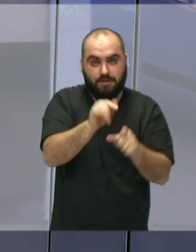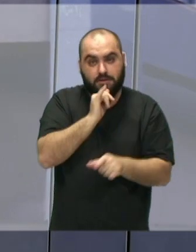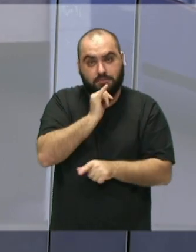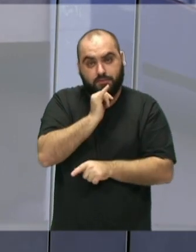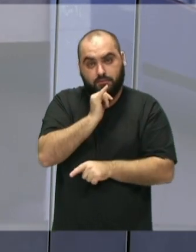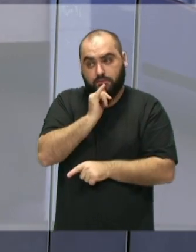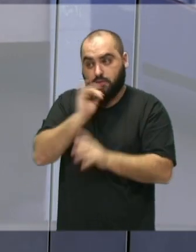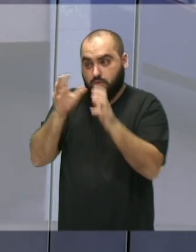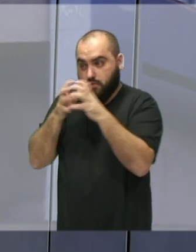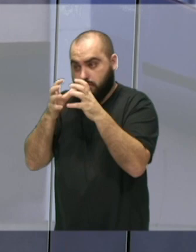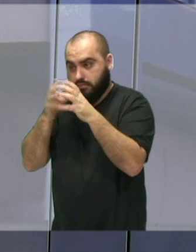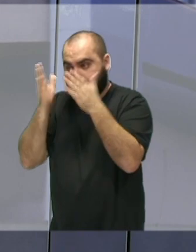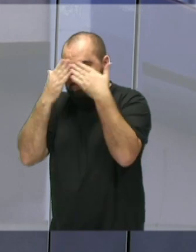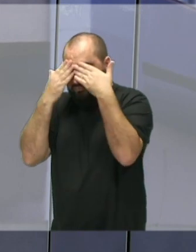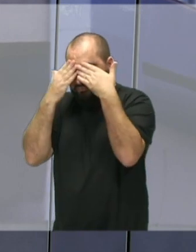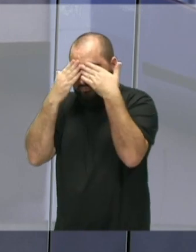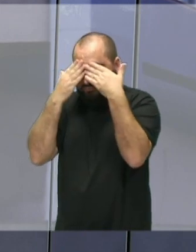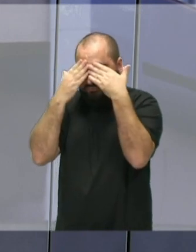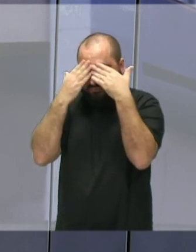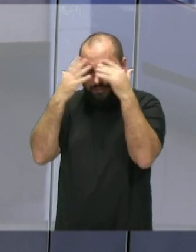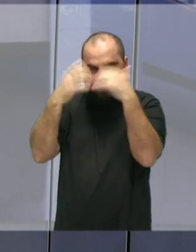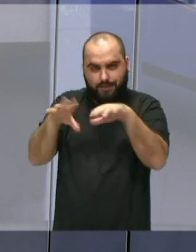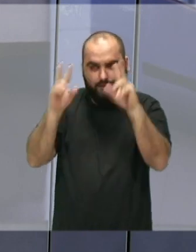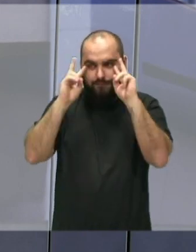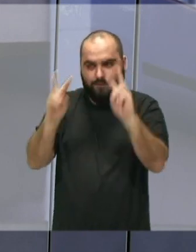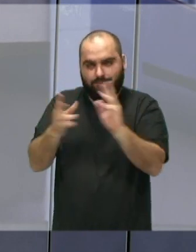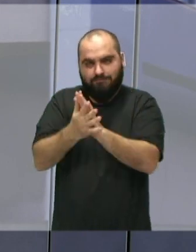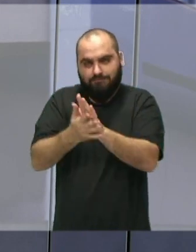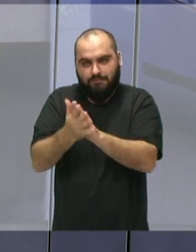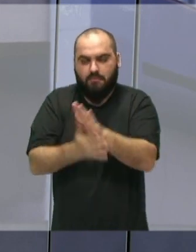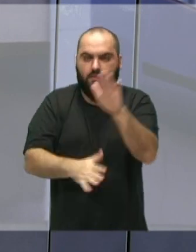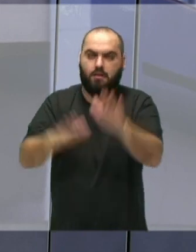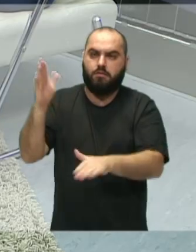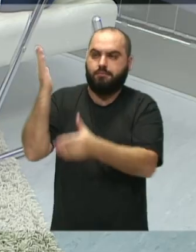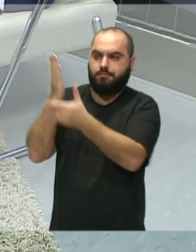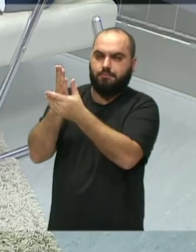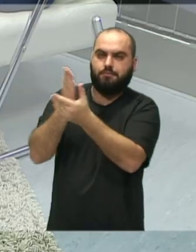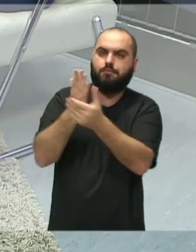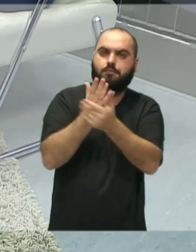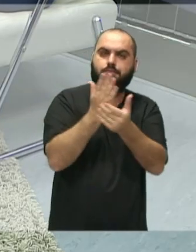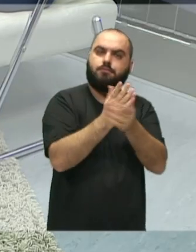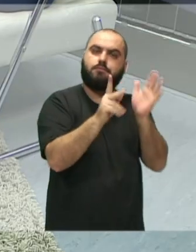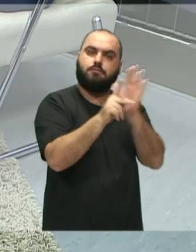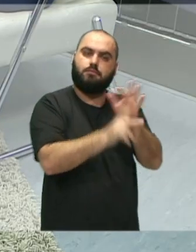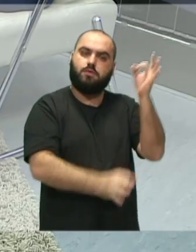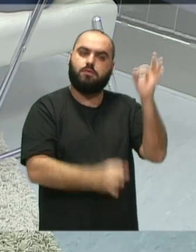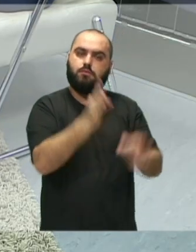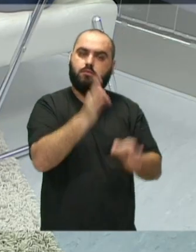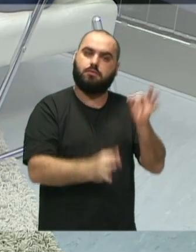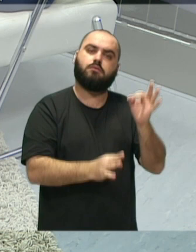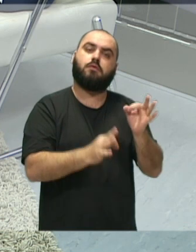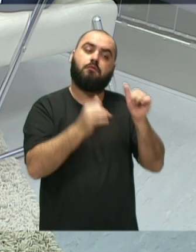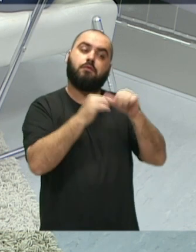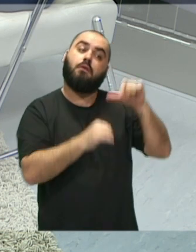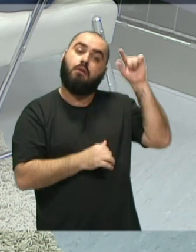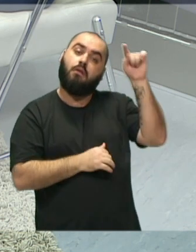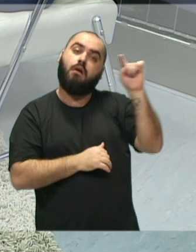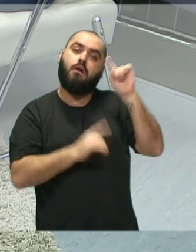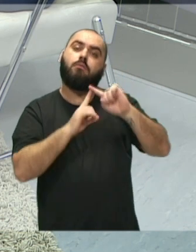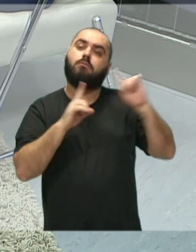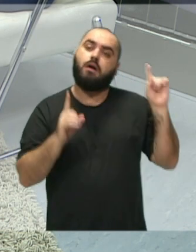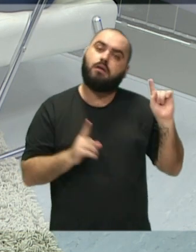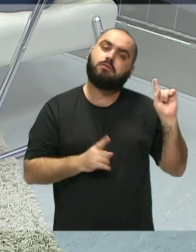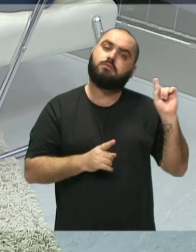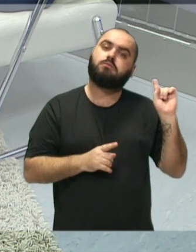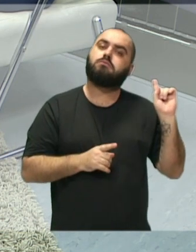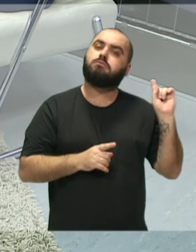que quer fechar os olhos para essa situação, porque, às vezes, são processos, vão responder na justiça, se vão presos ou não, fica por lá. Mas, pelo menos, a